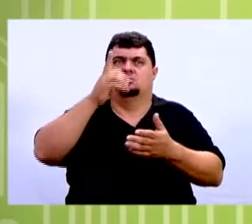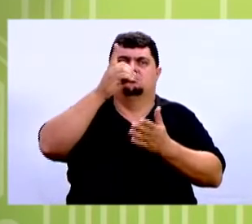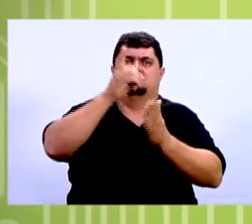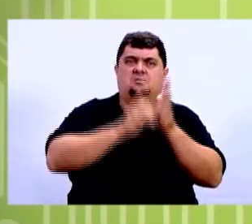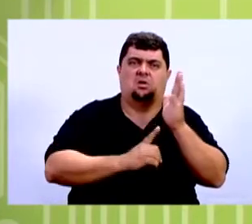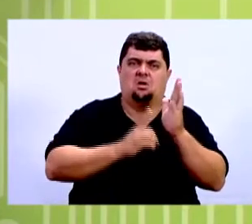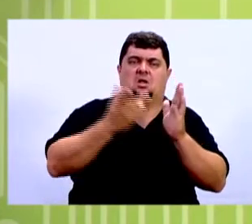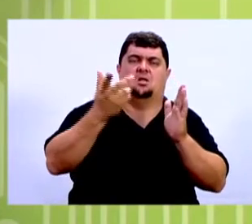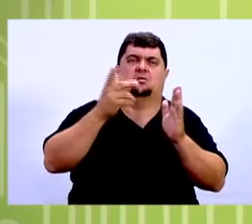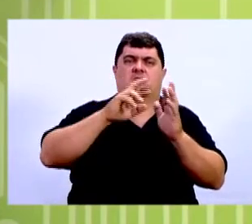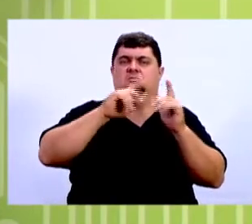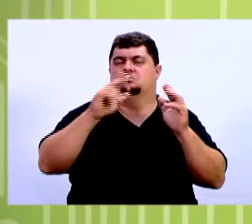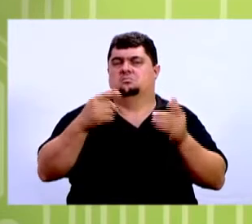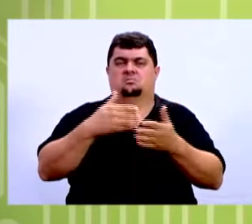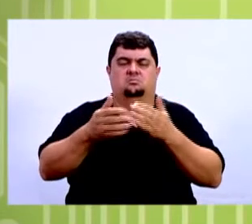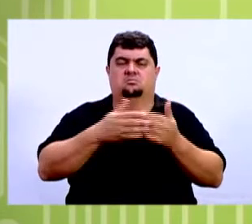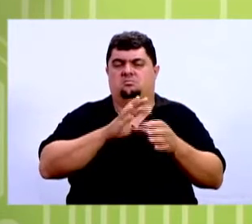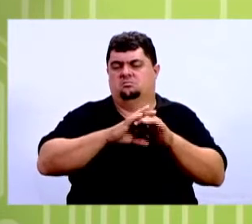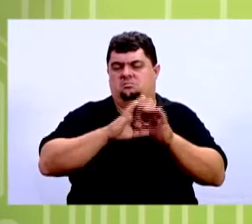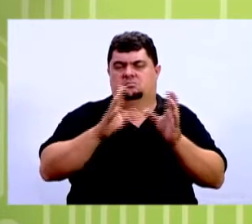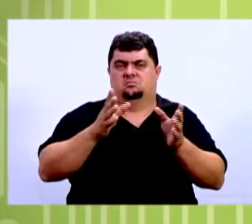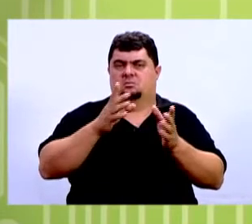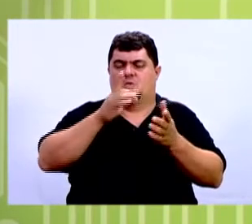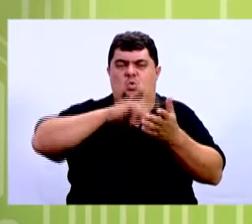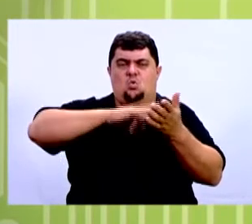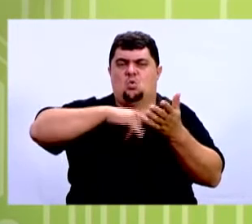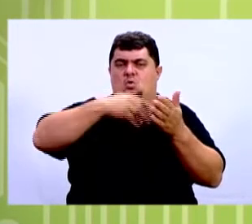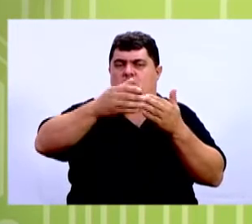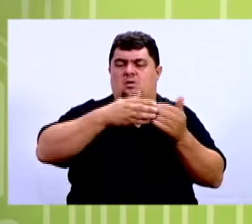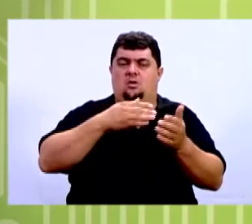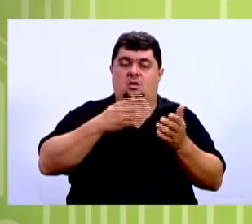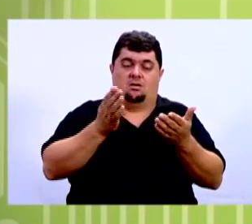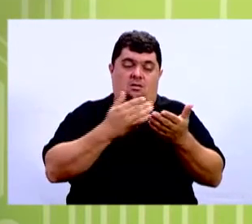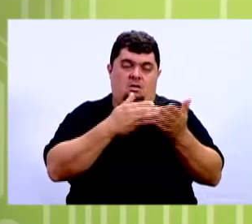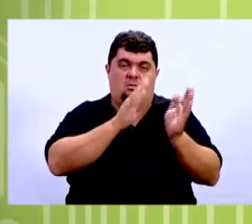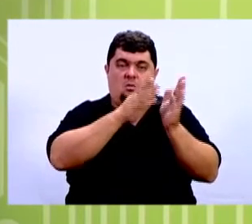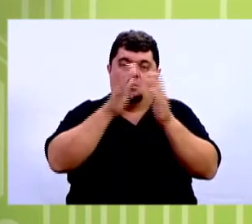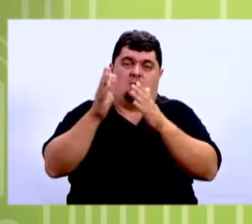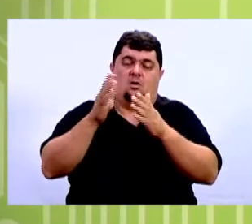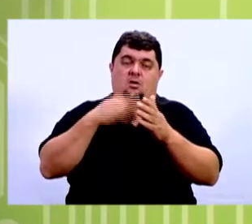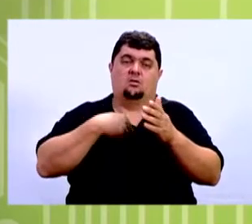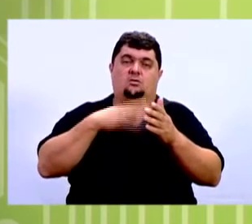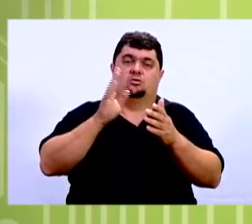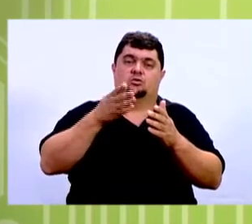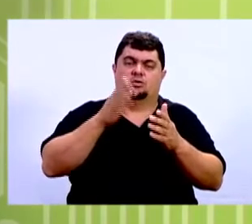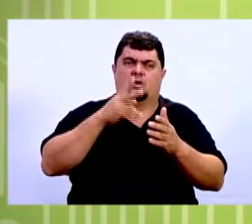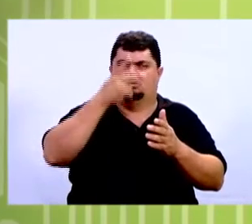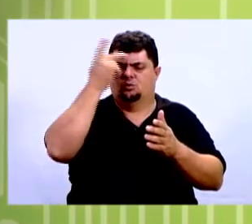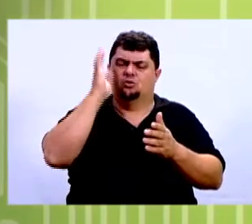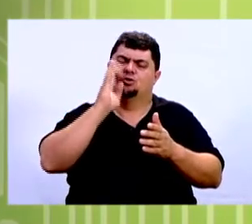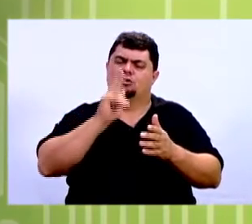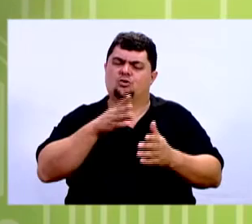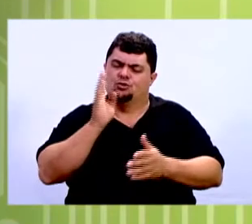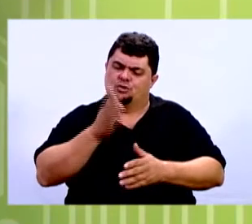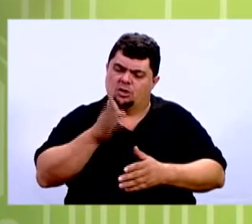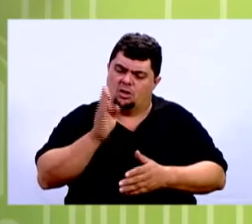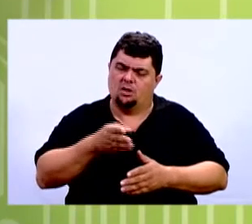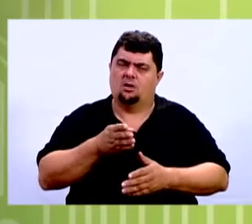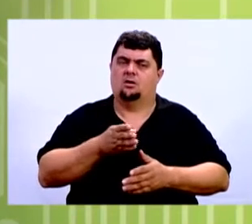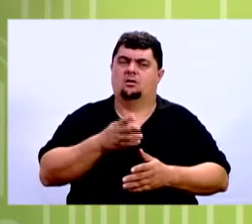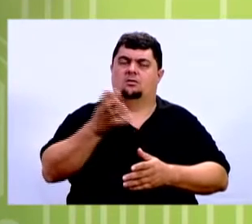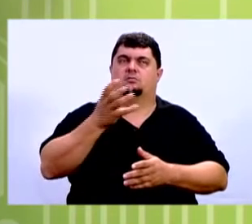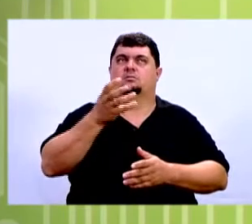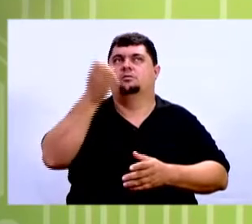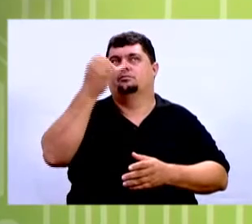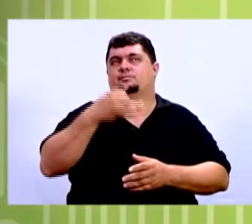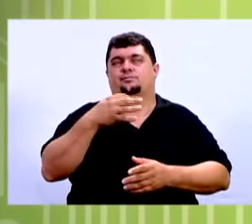decretos, da escola e tudo mais. E bibliográfica não, é documentos que já foram analisados, já passou por uma interpretação. Então, por exemplo, eu quero